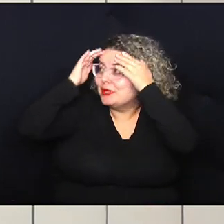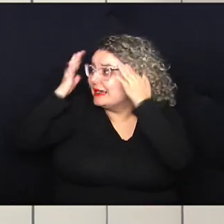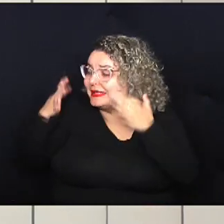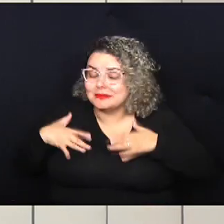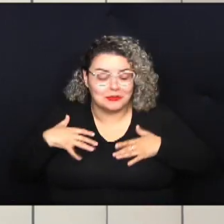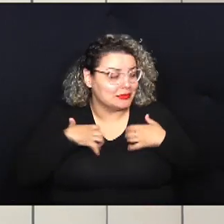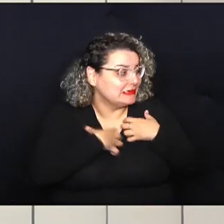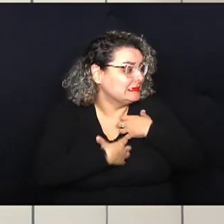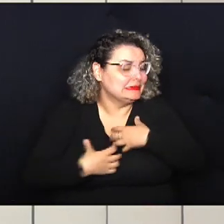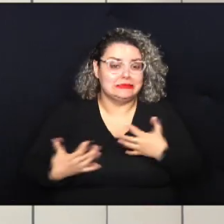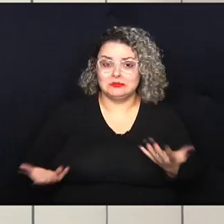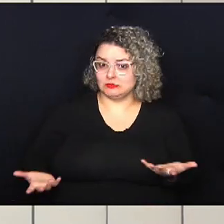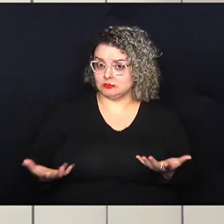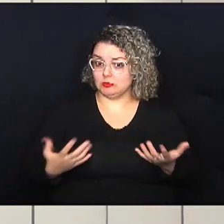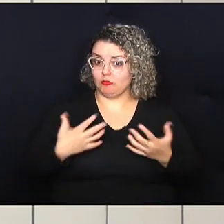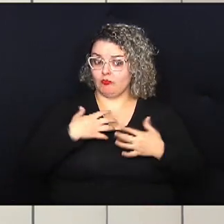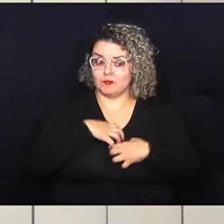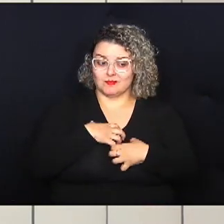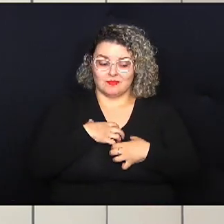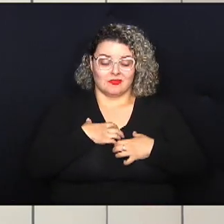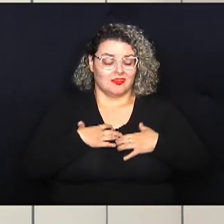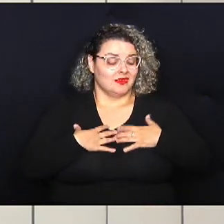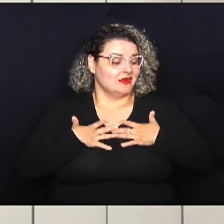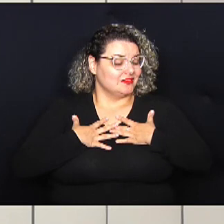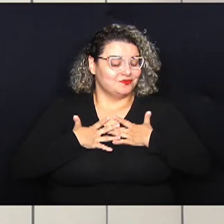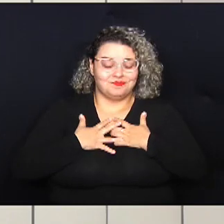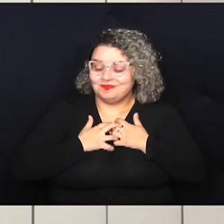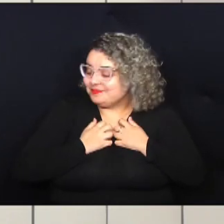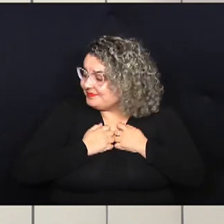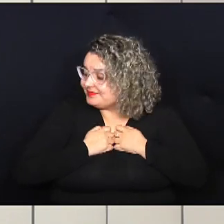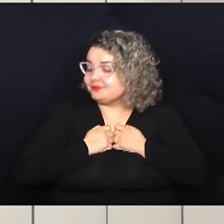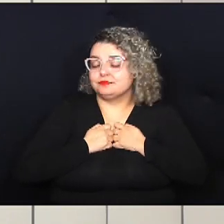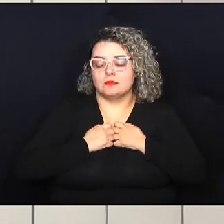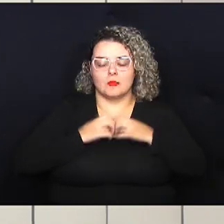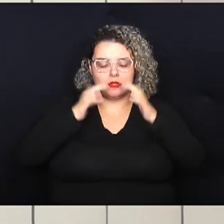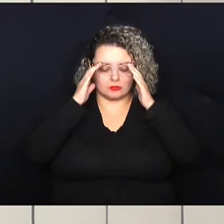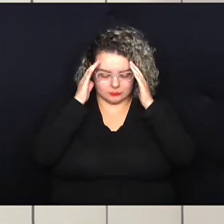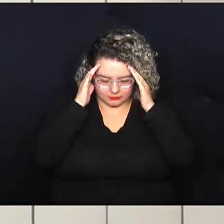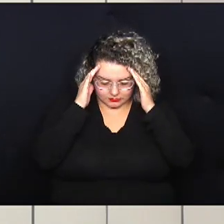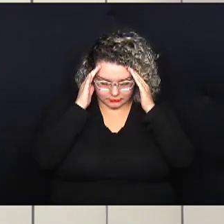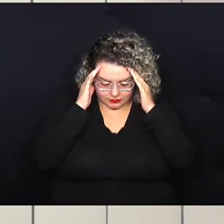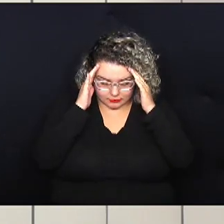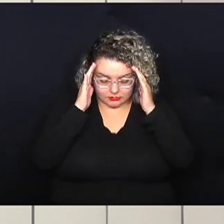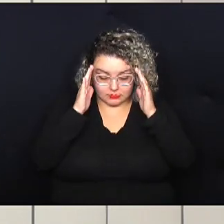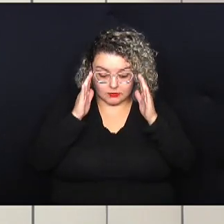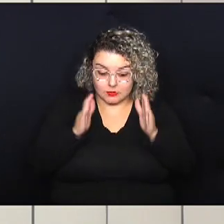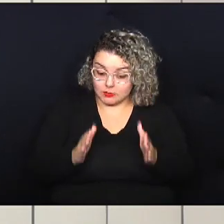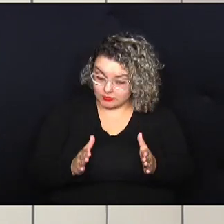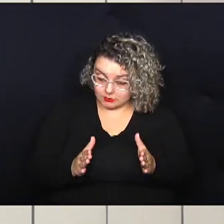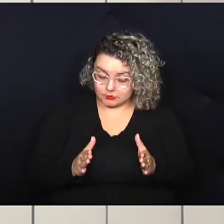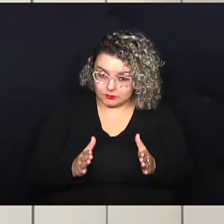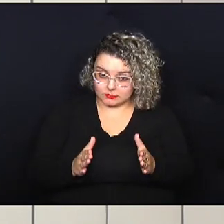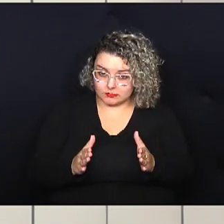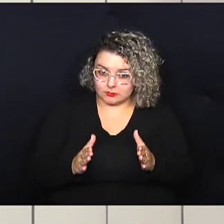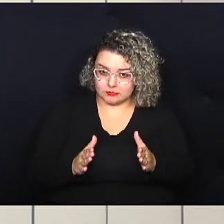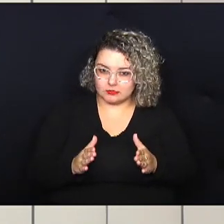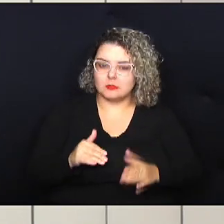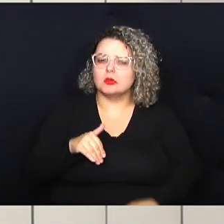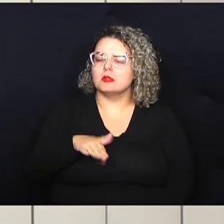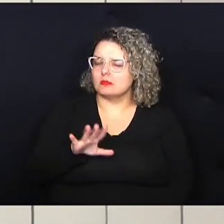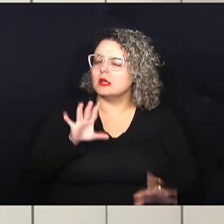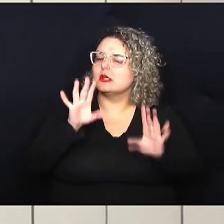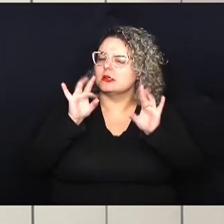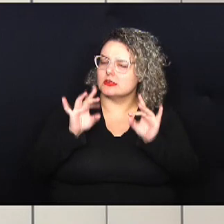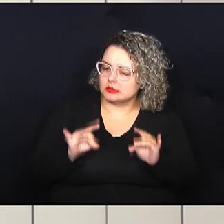mesmo se sentir aflito, conseguir manter a cabeça aí no lugar. Tudo isso e muito mais a gente vai conversar